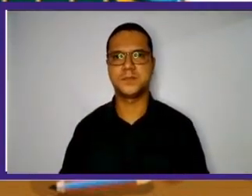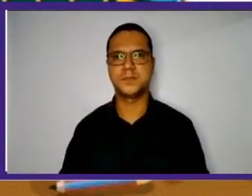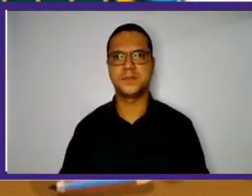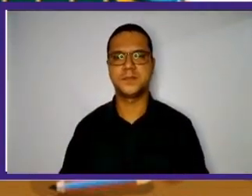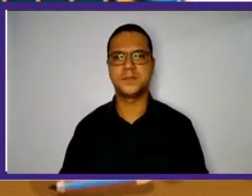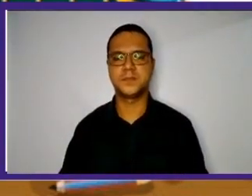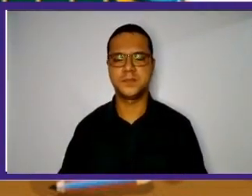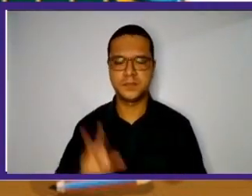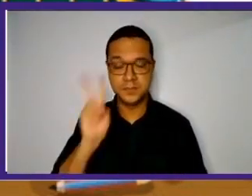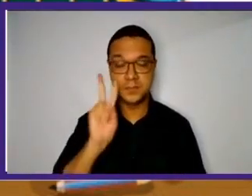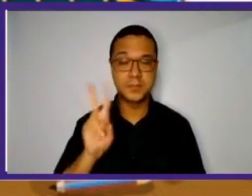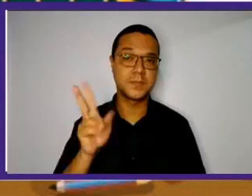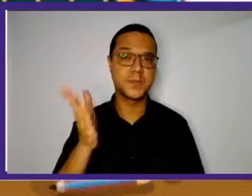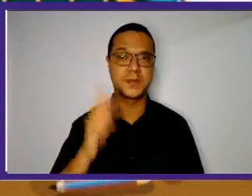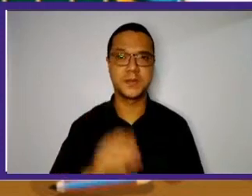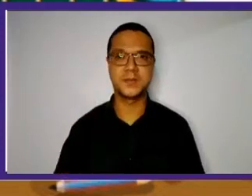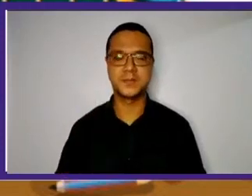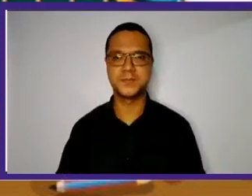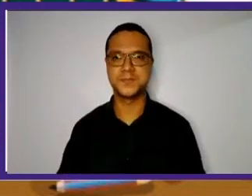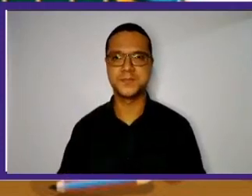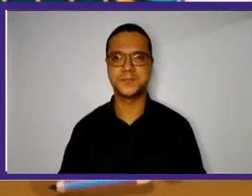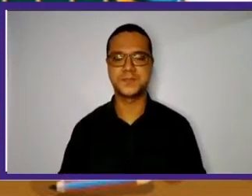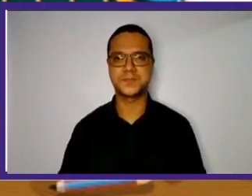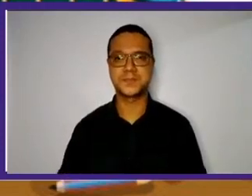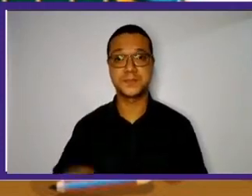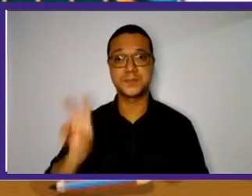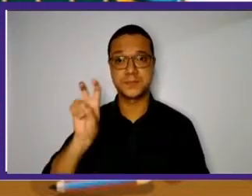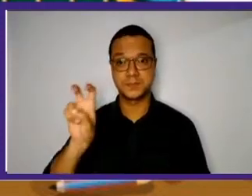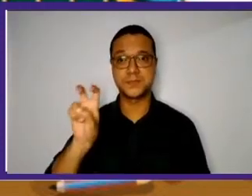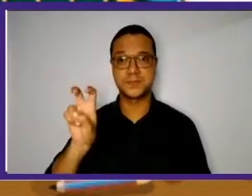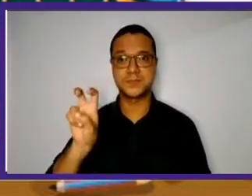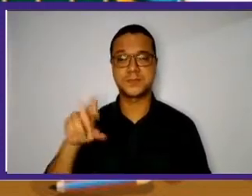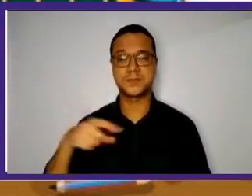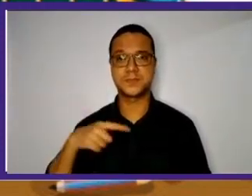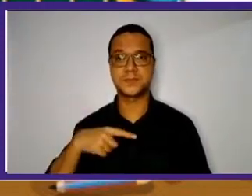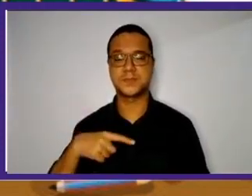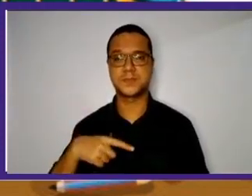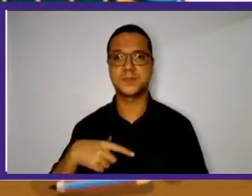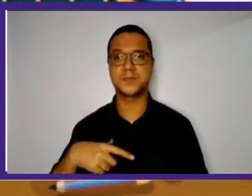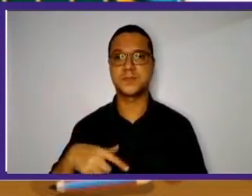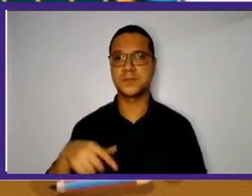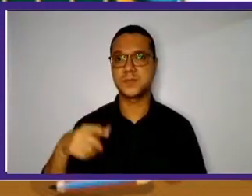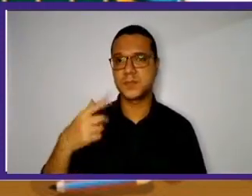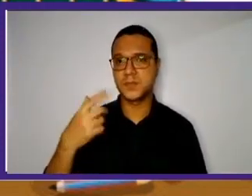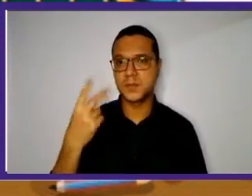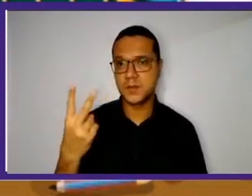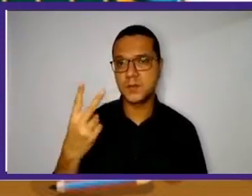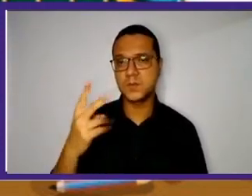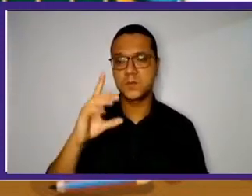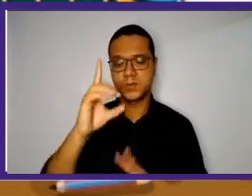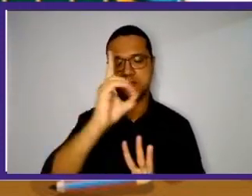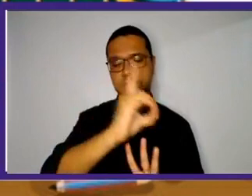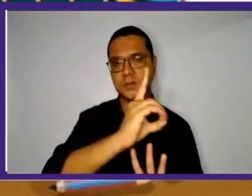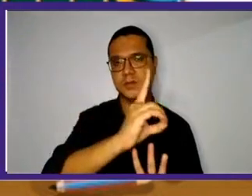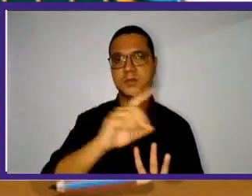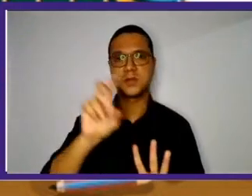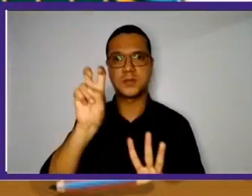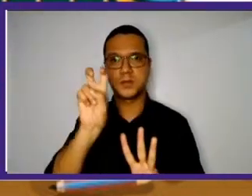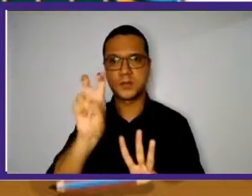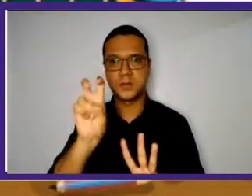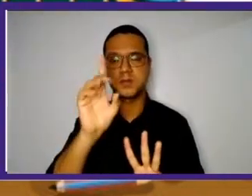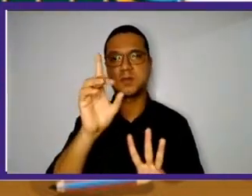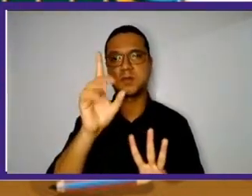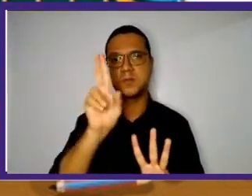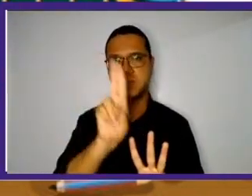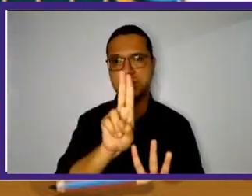unidades. Olha aí. O número 5 possui duas dezenas e 5 unidades. Ou